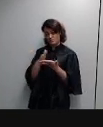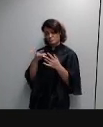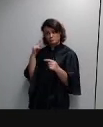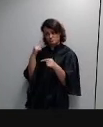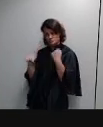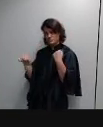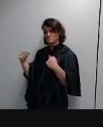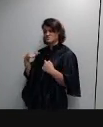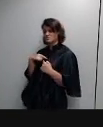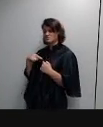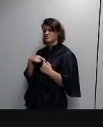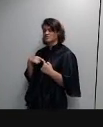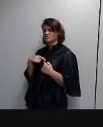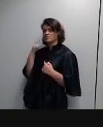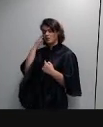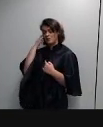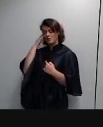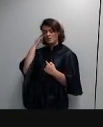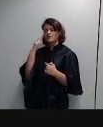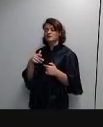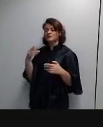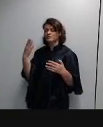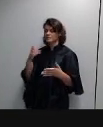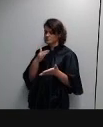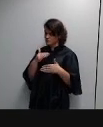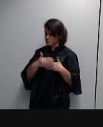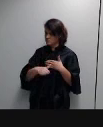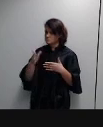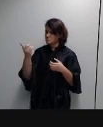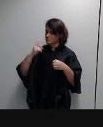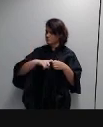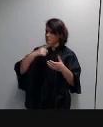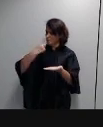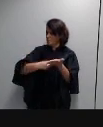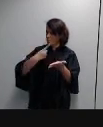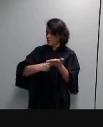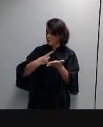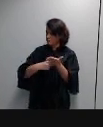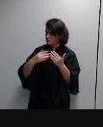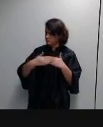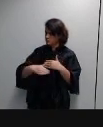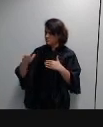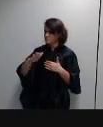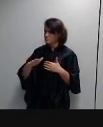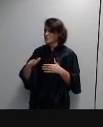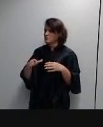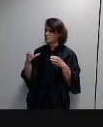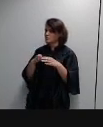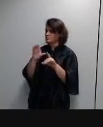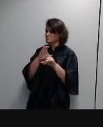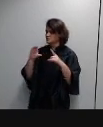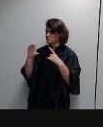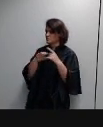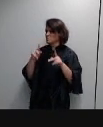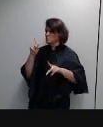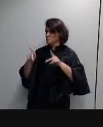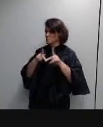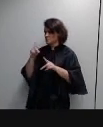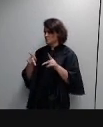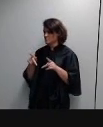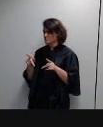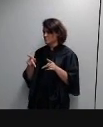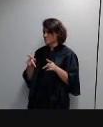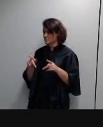e restabelecendo o acordo julgando procedente ação civil pública improbidade dando provimento